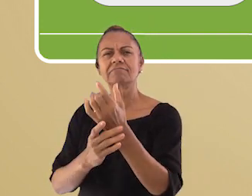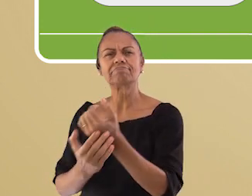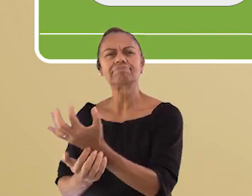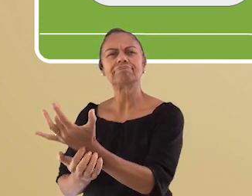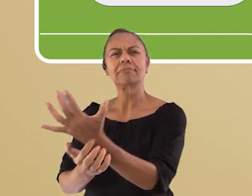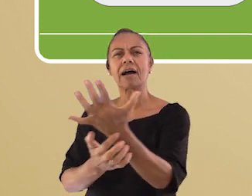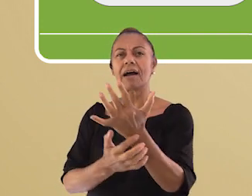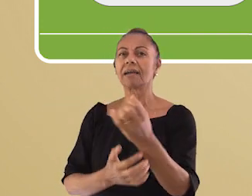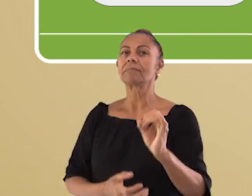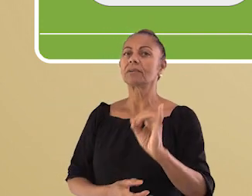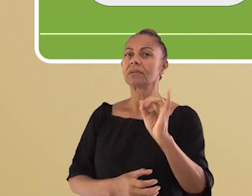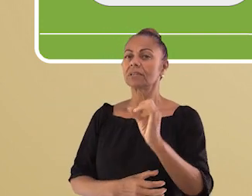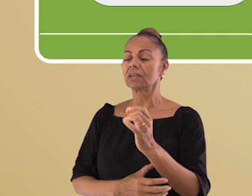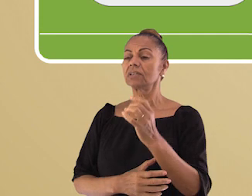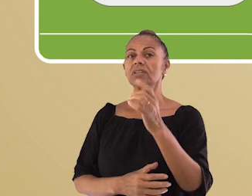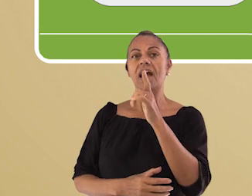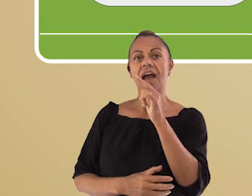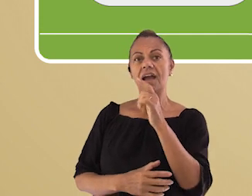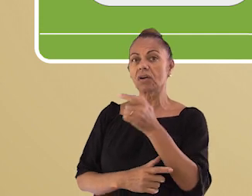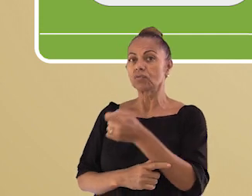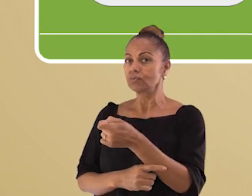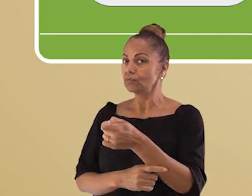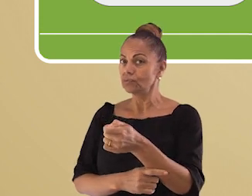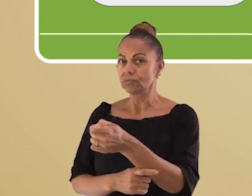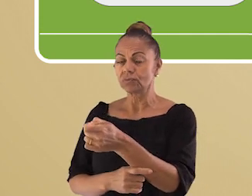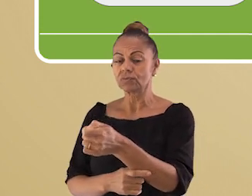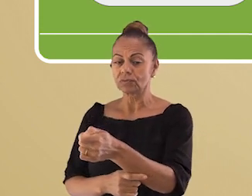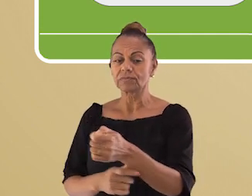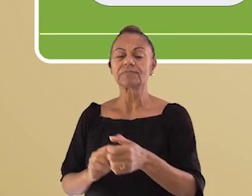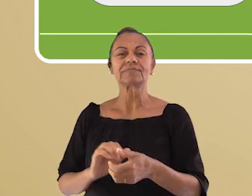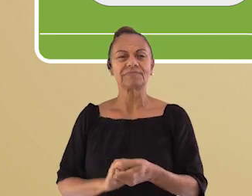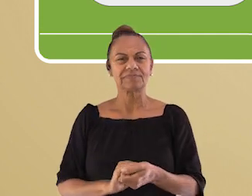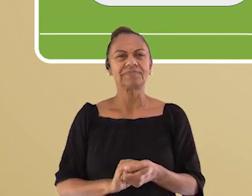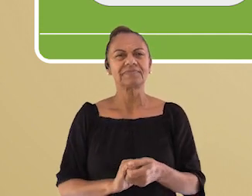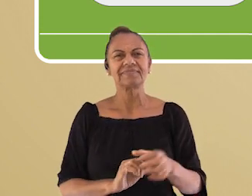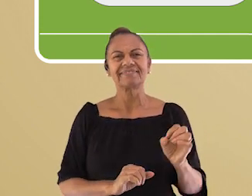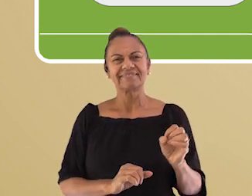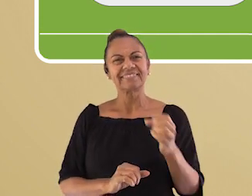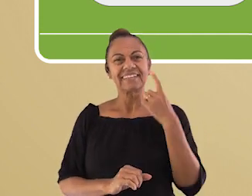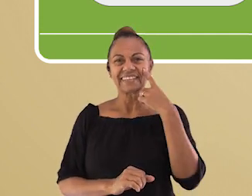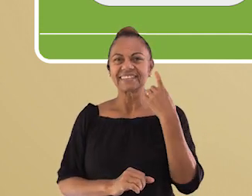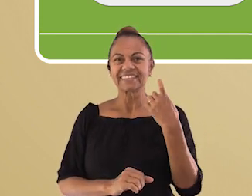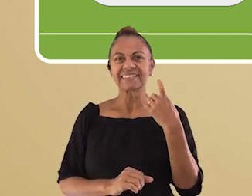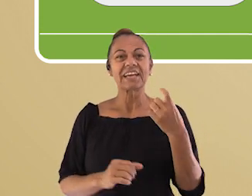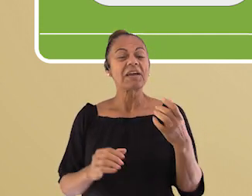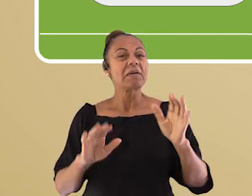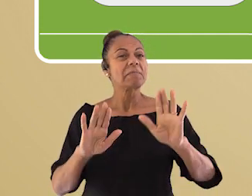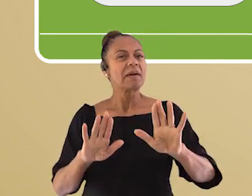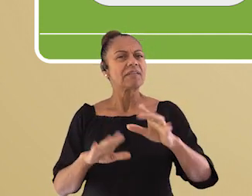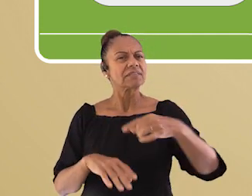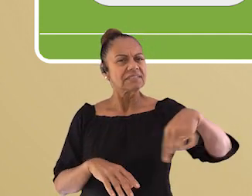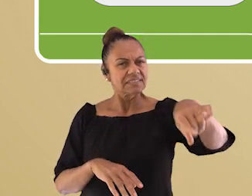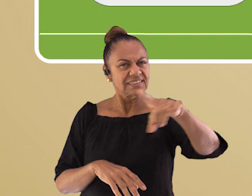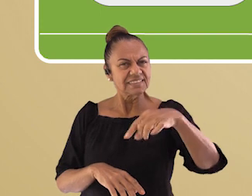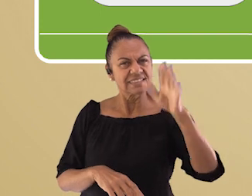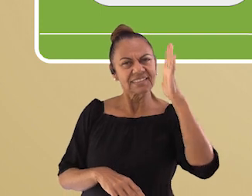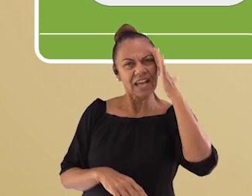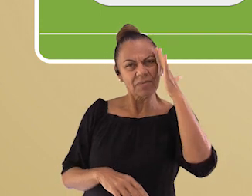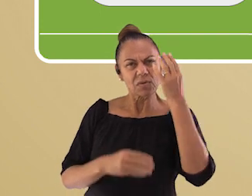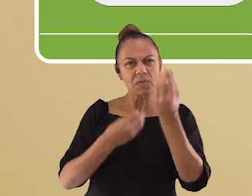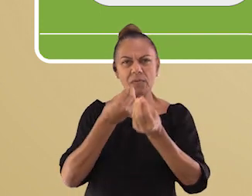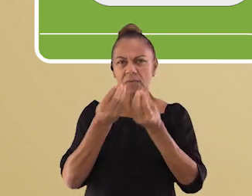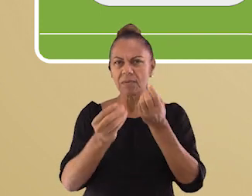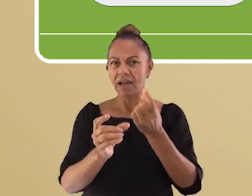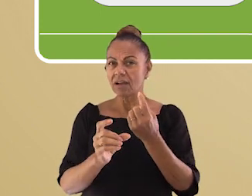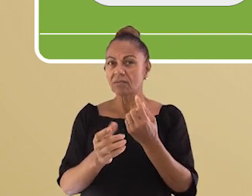falei, a planta tem a capacidade de produzir o seu próprio alimento. Muito interessante, não é mesmo?